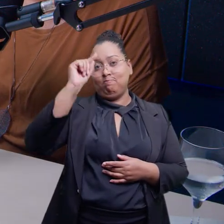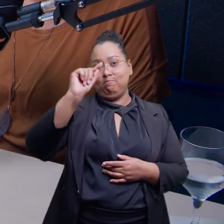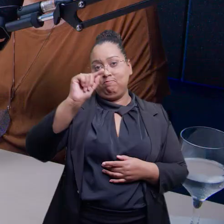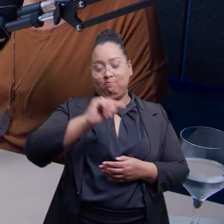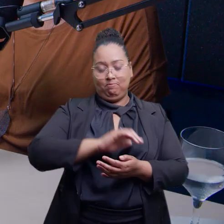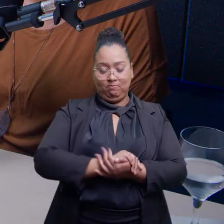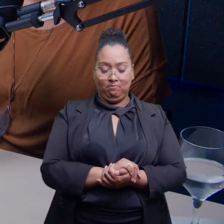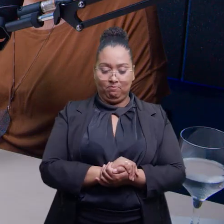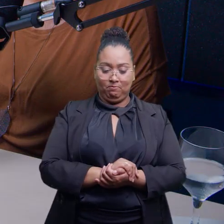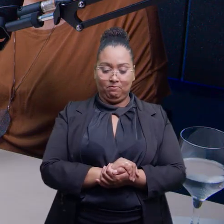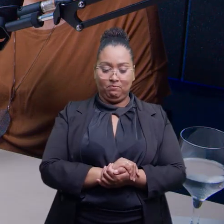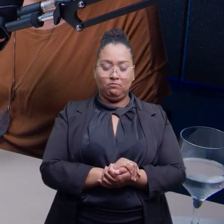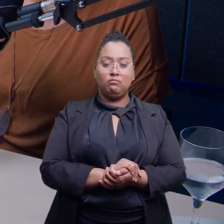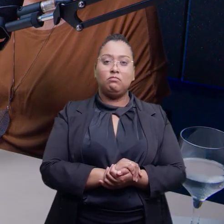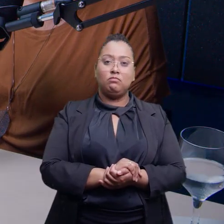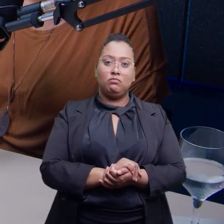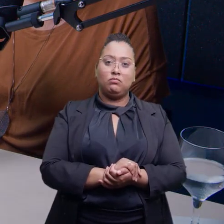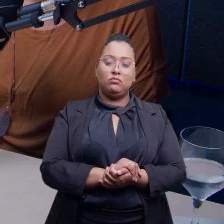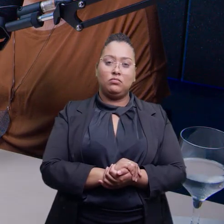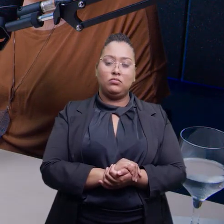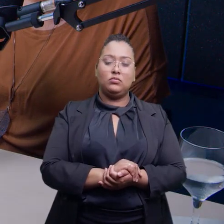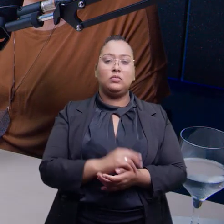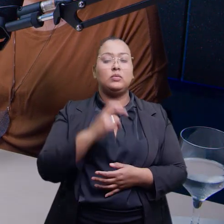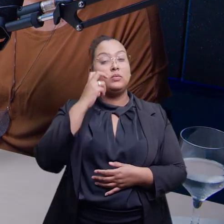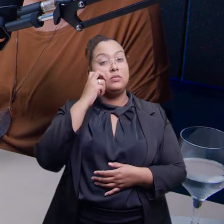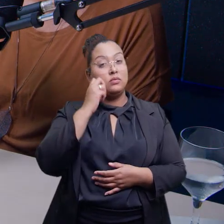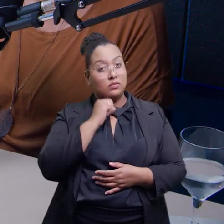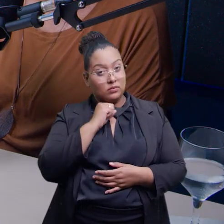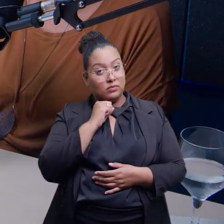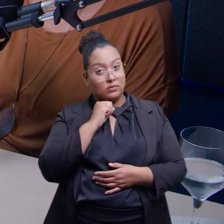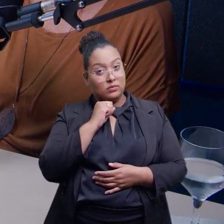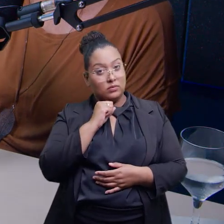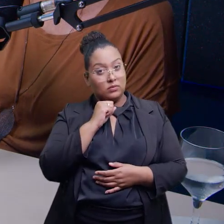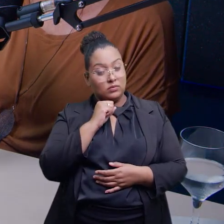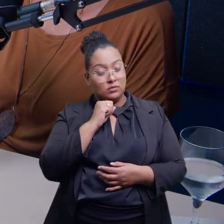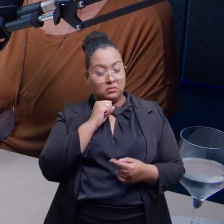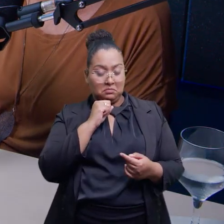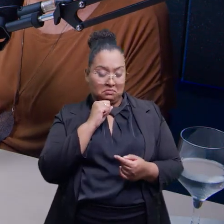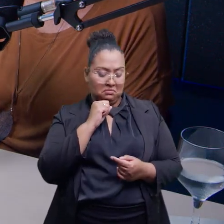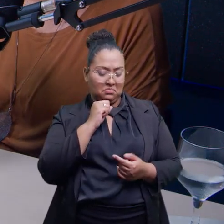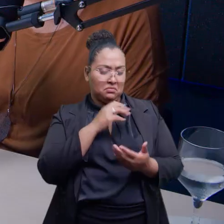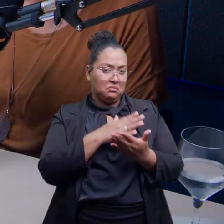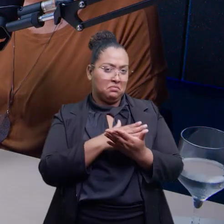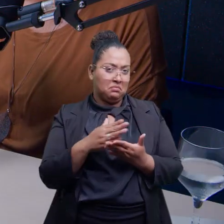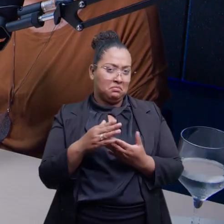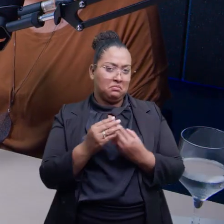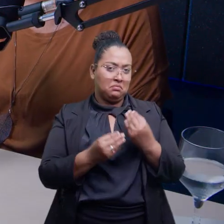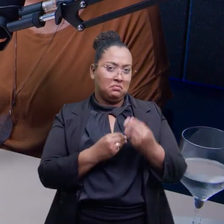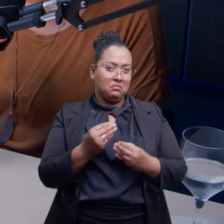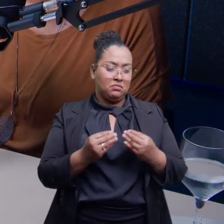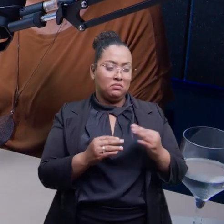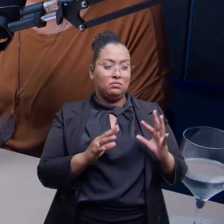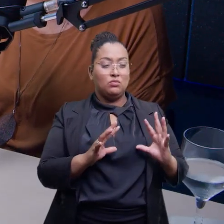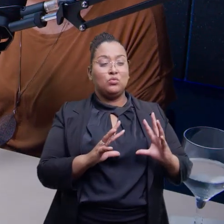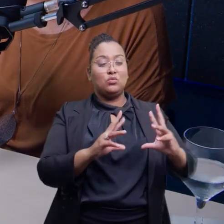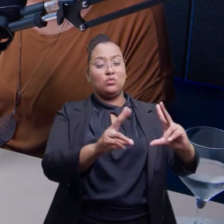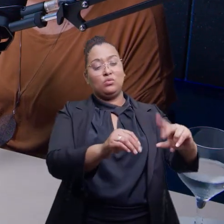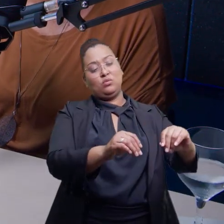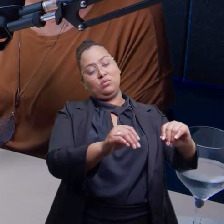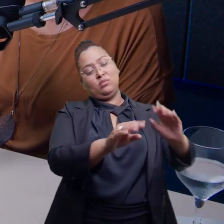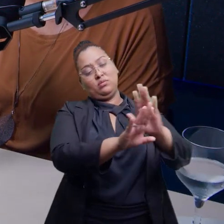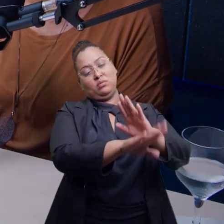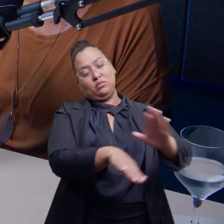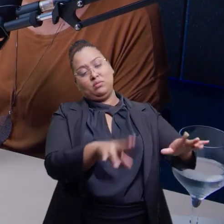que a adoção parte de um princípio. um princípio do direito de